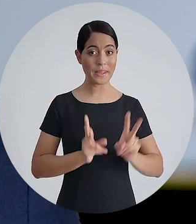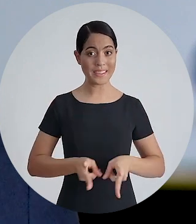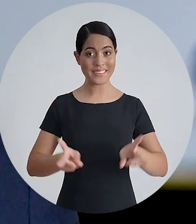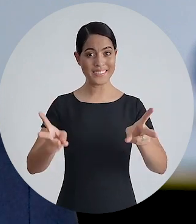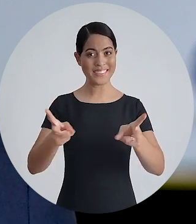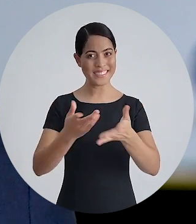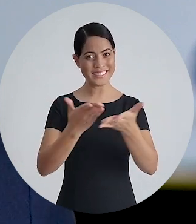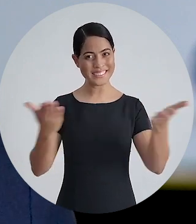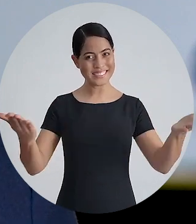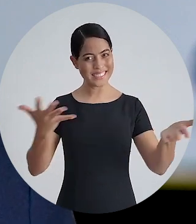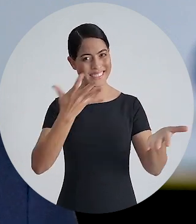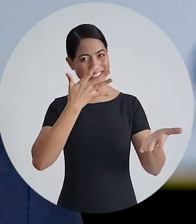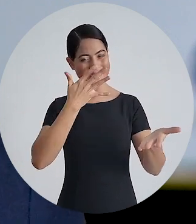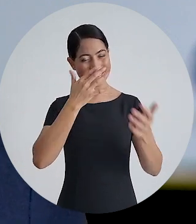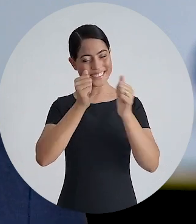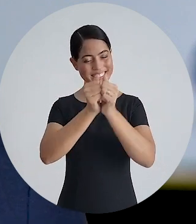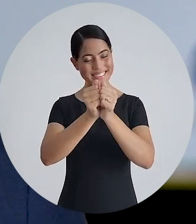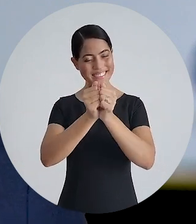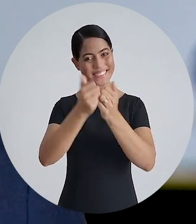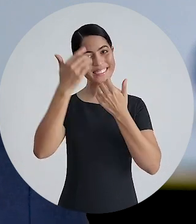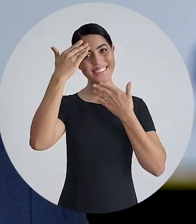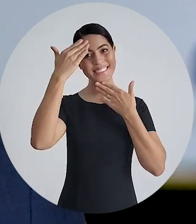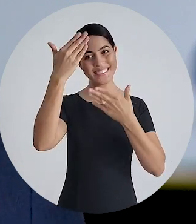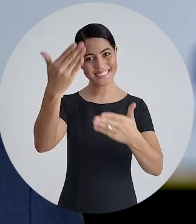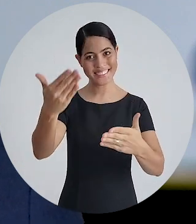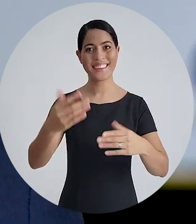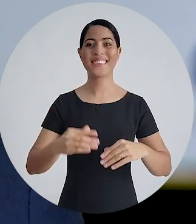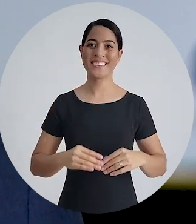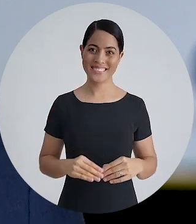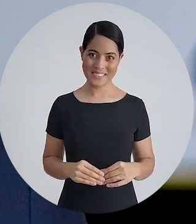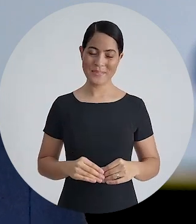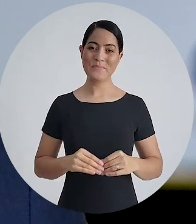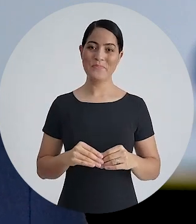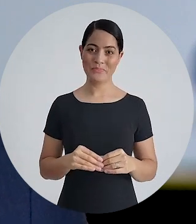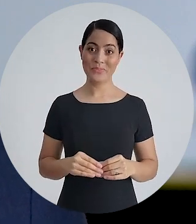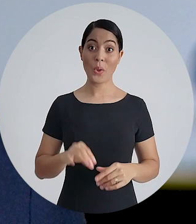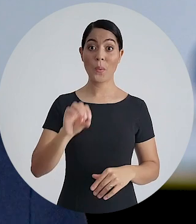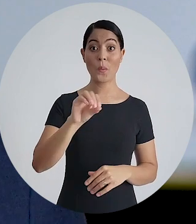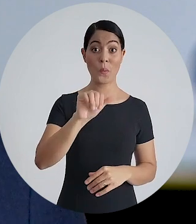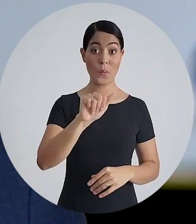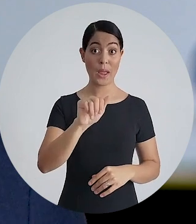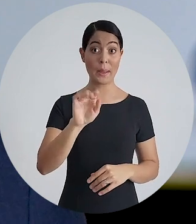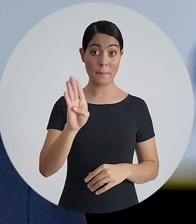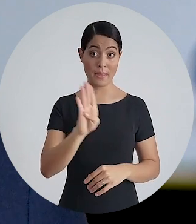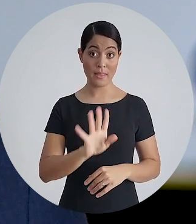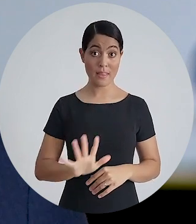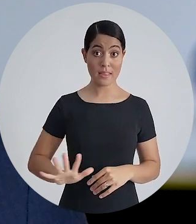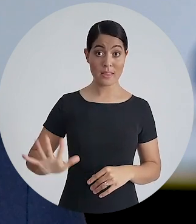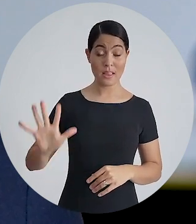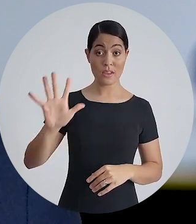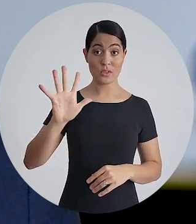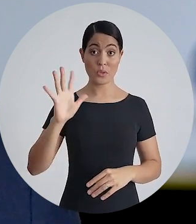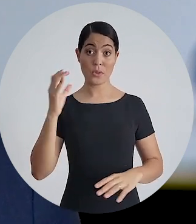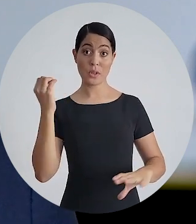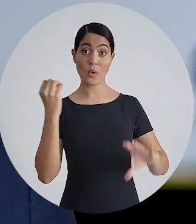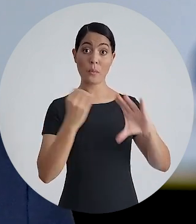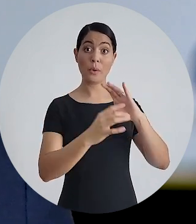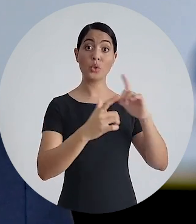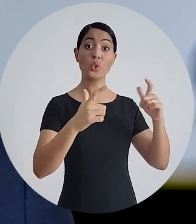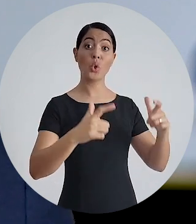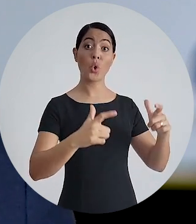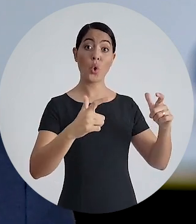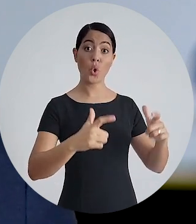Voltamos. Obrigado pela sua companhia. A OAB Nacional é uma das signatárias do ofício encaminhado para o presidente da Câmara